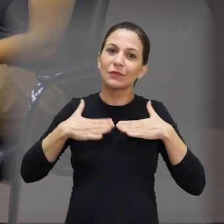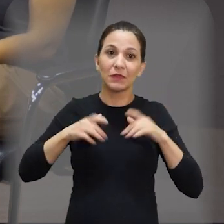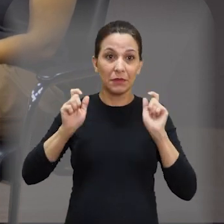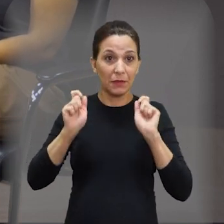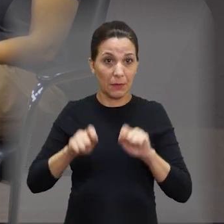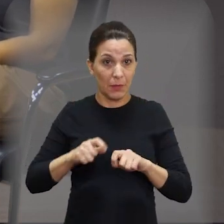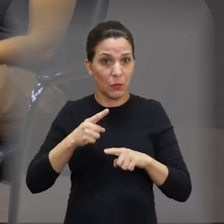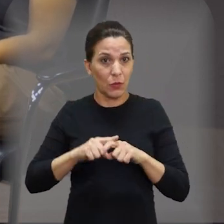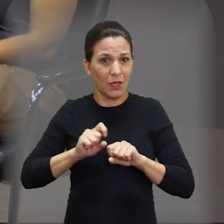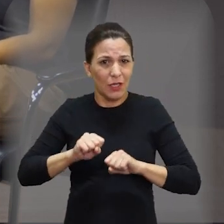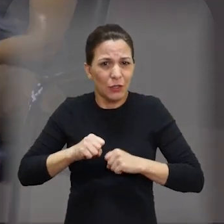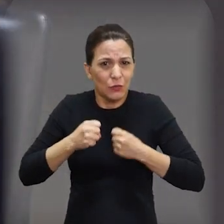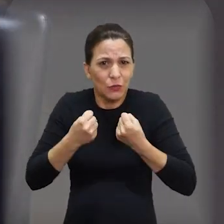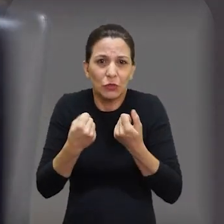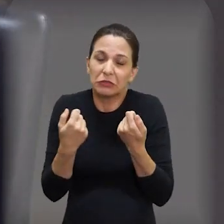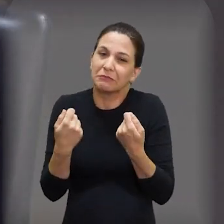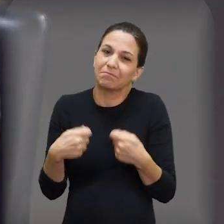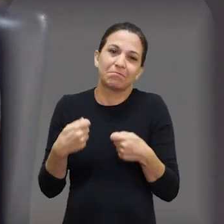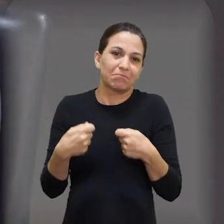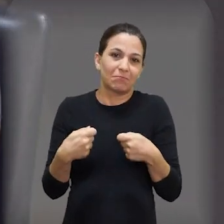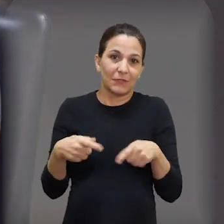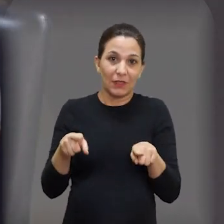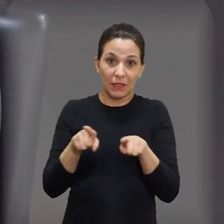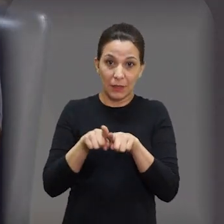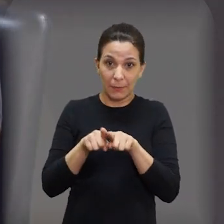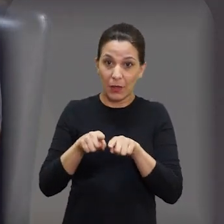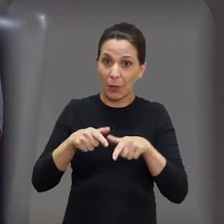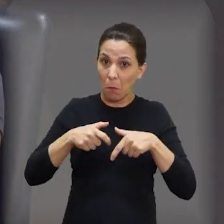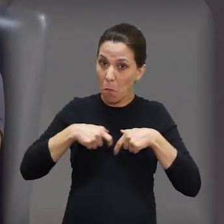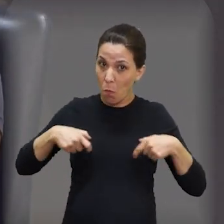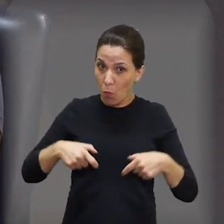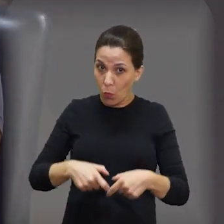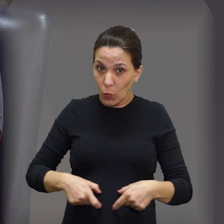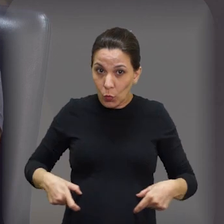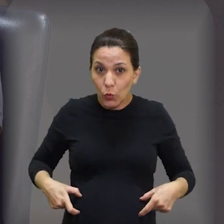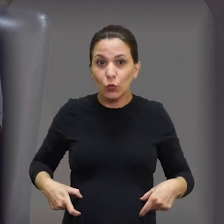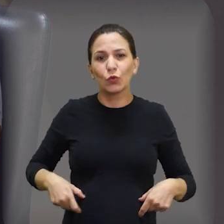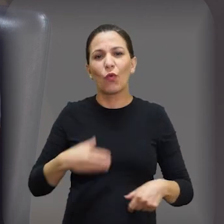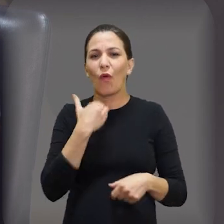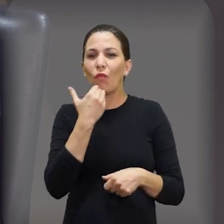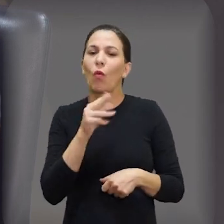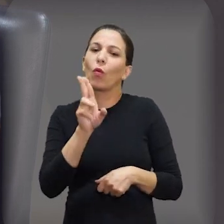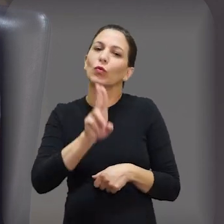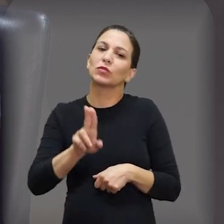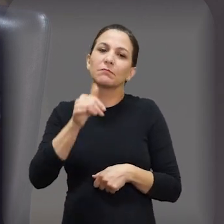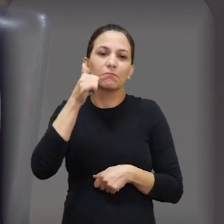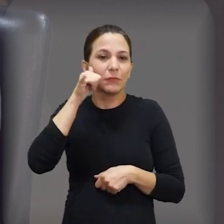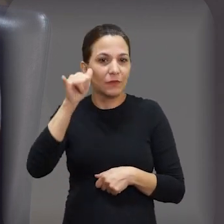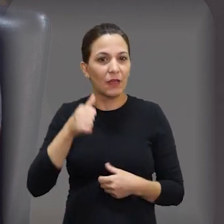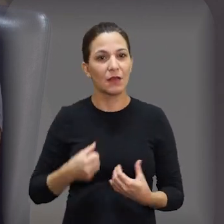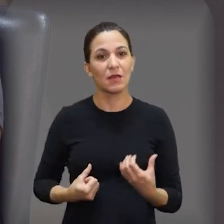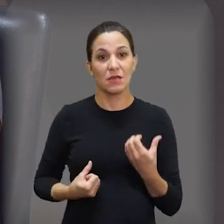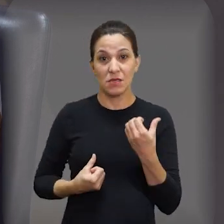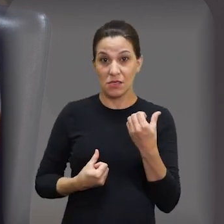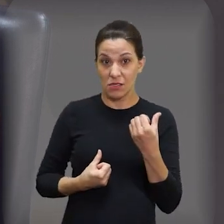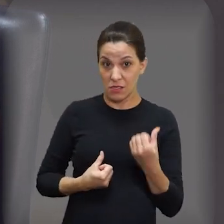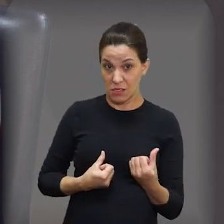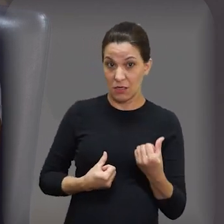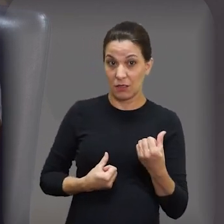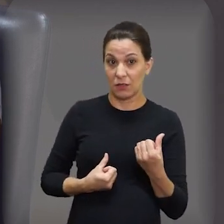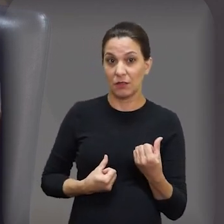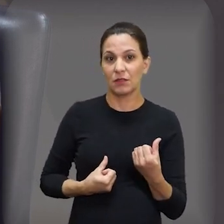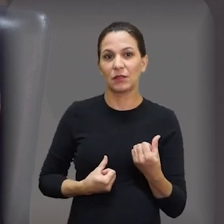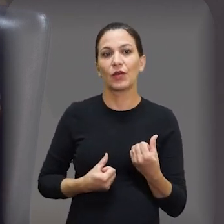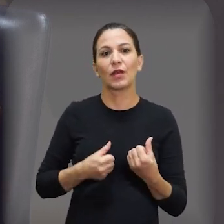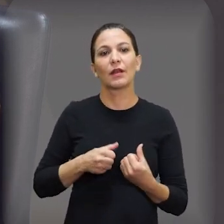mais harmônica possível, para que você não tenha um gasto enorme de energia e que você também não faça uso de grupos